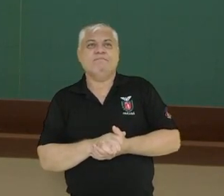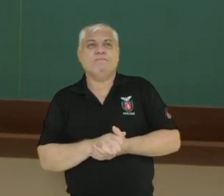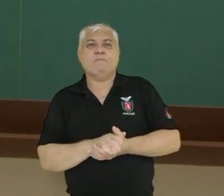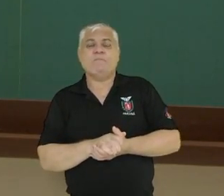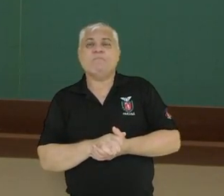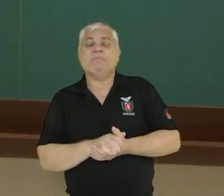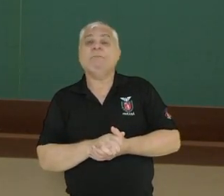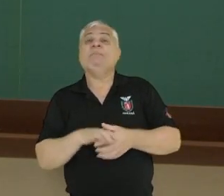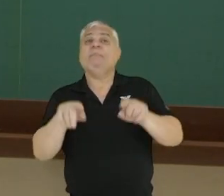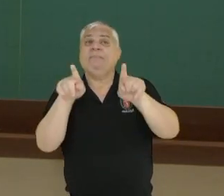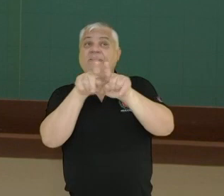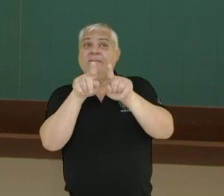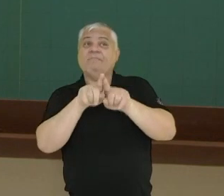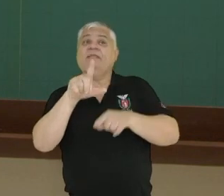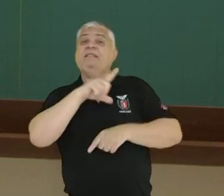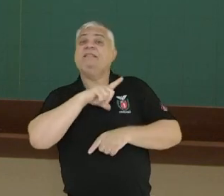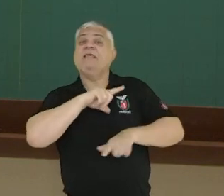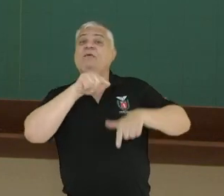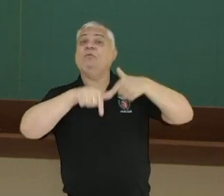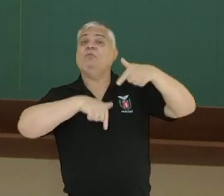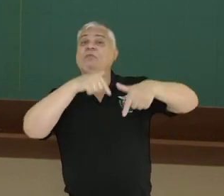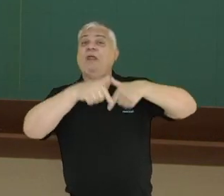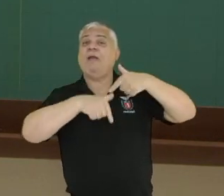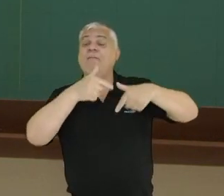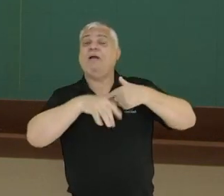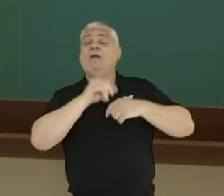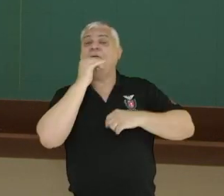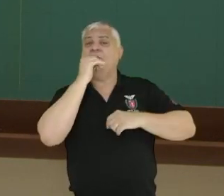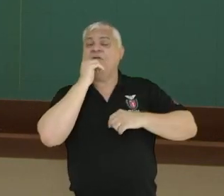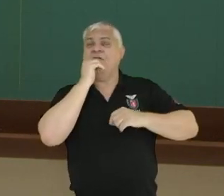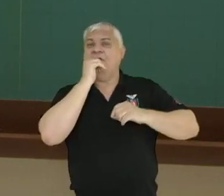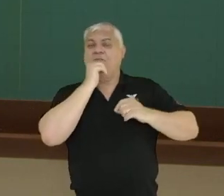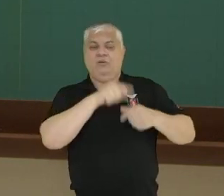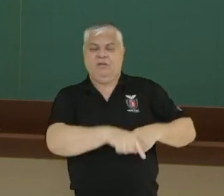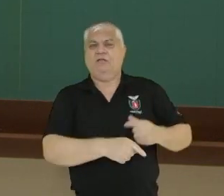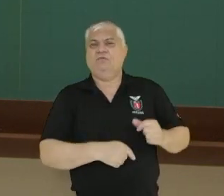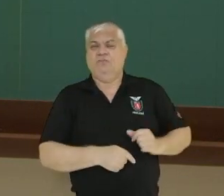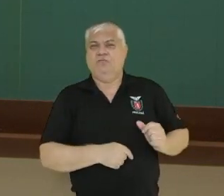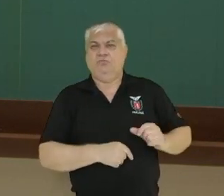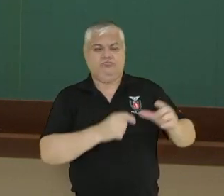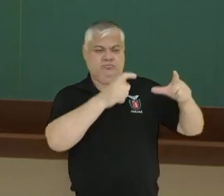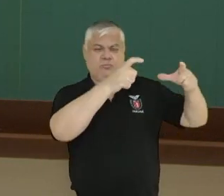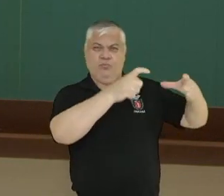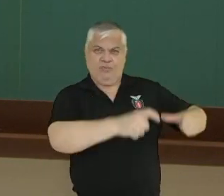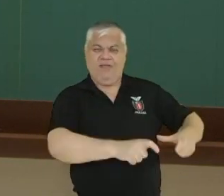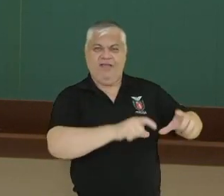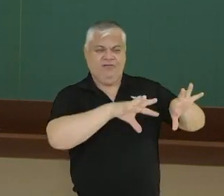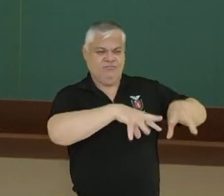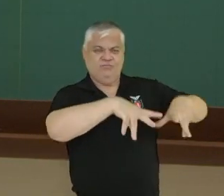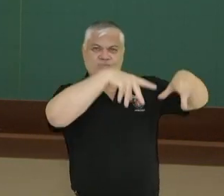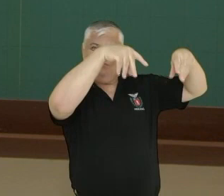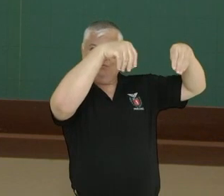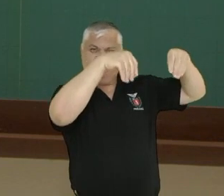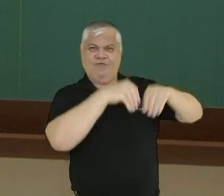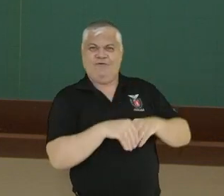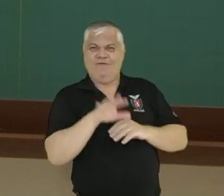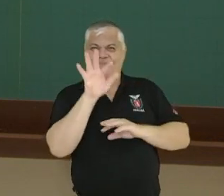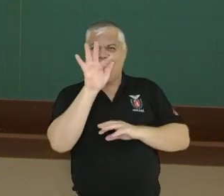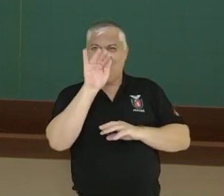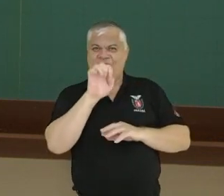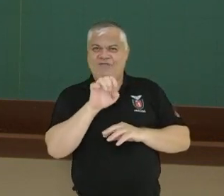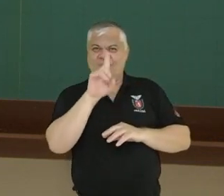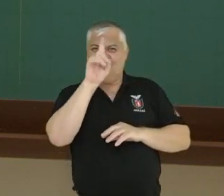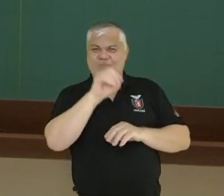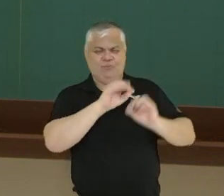E também temos a questão do trabalho na sociedade feudal, que é diferente, então, do que temos hoje, mas pensar o feudalismo